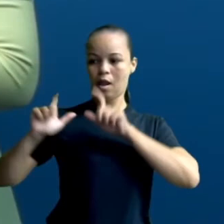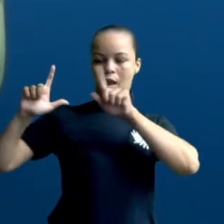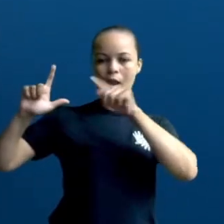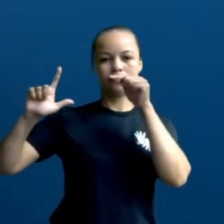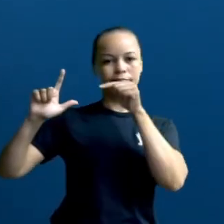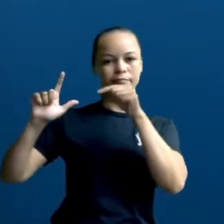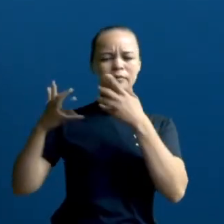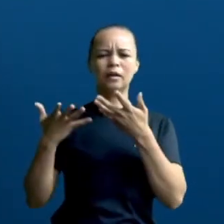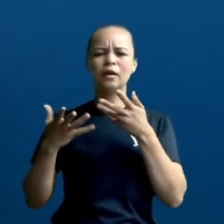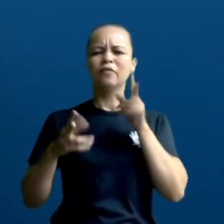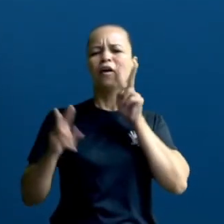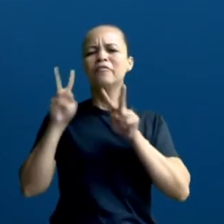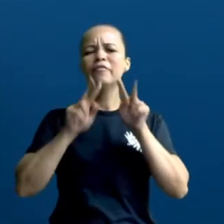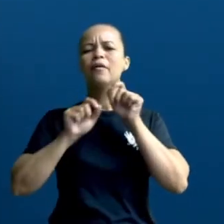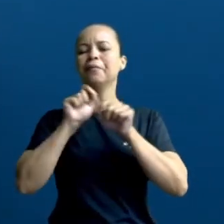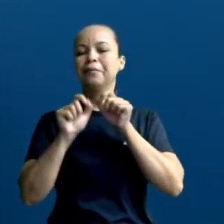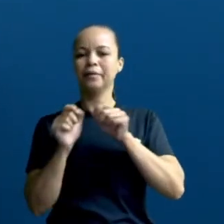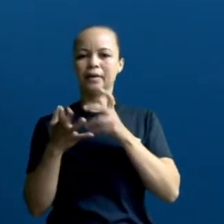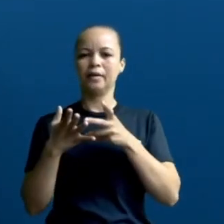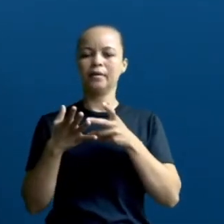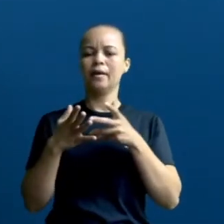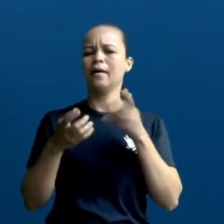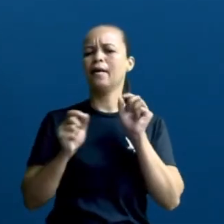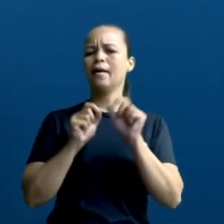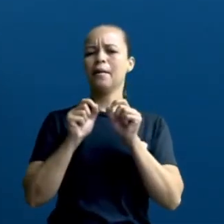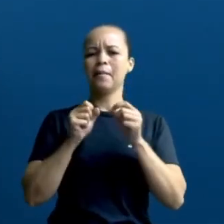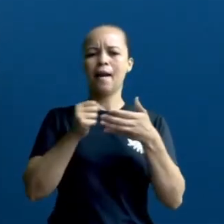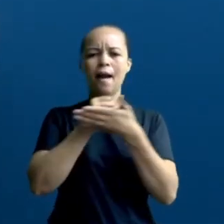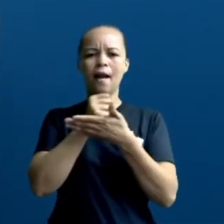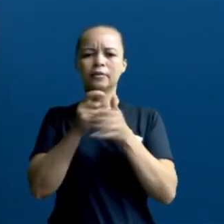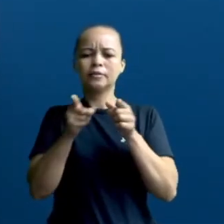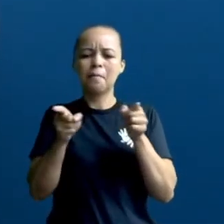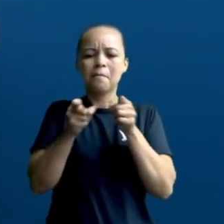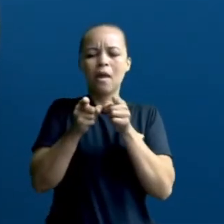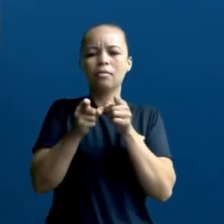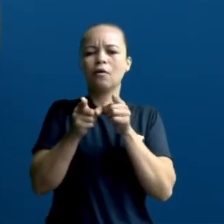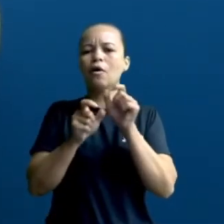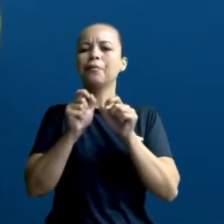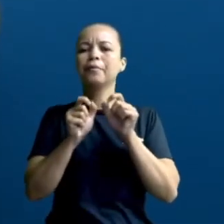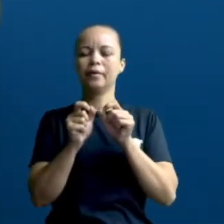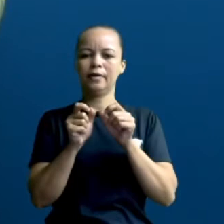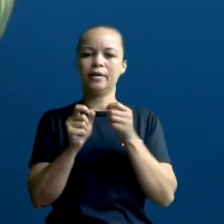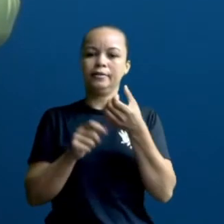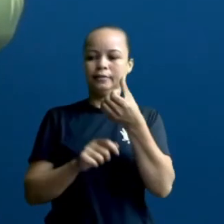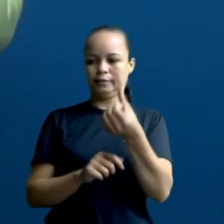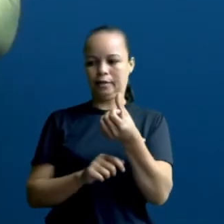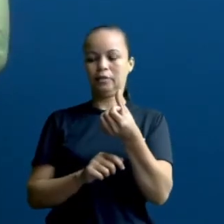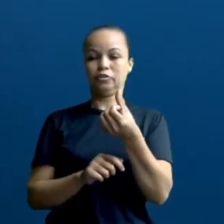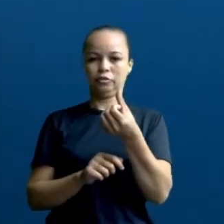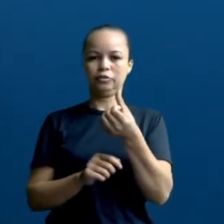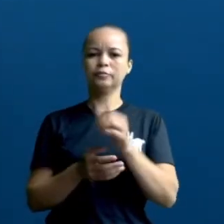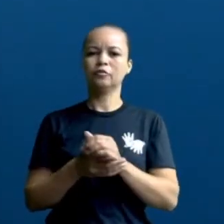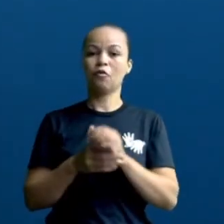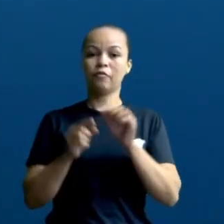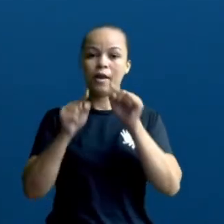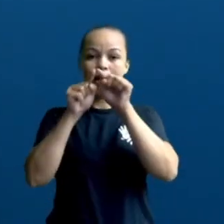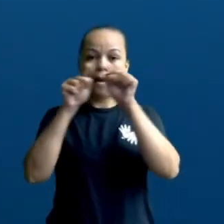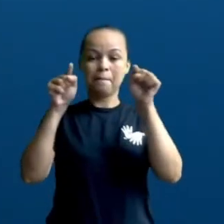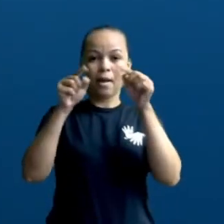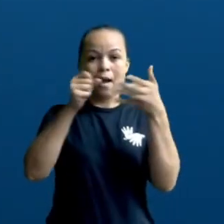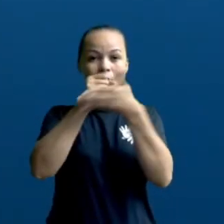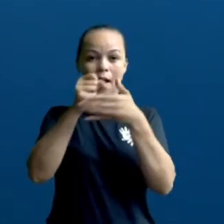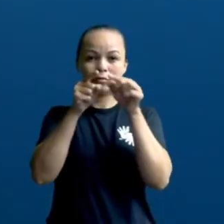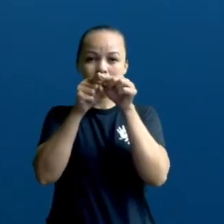ver? Vamos ver quem é a base menor. Olha a base menorzinha aqui, é 6. Vamos ver a base maior. A